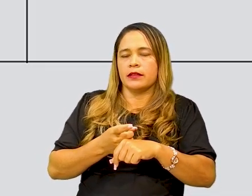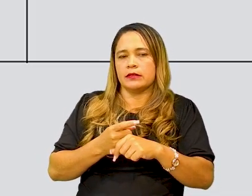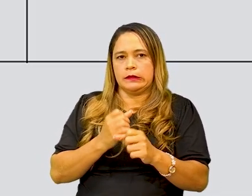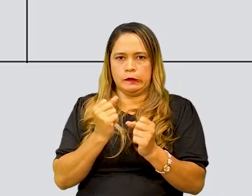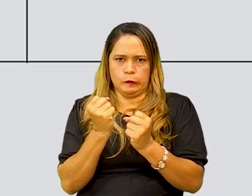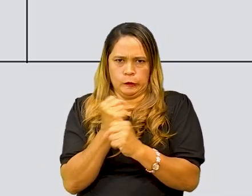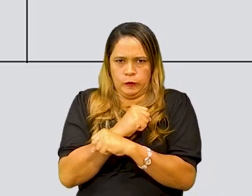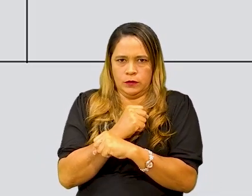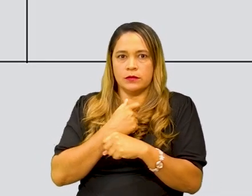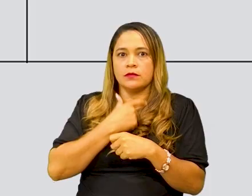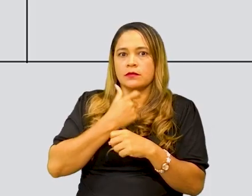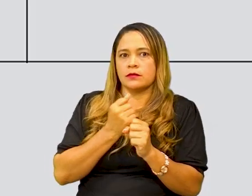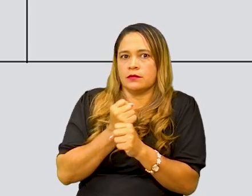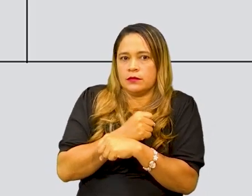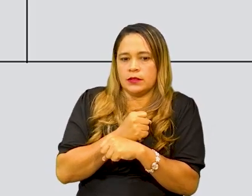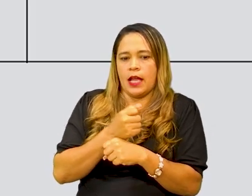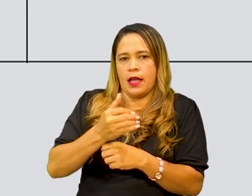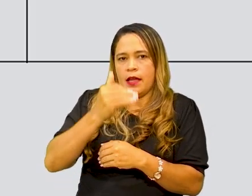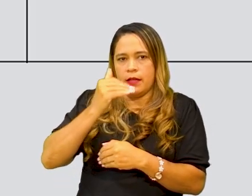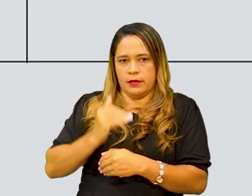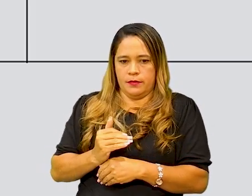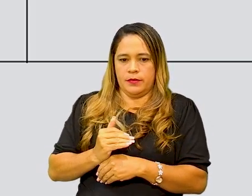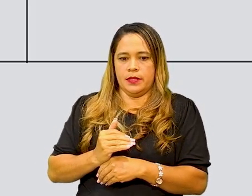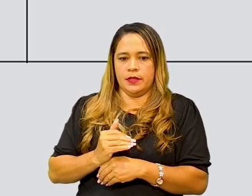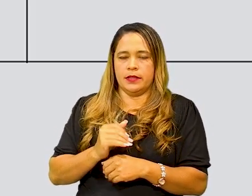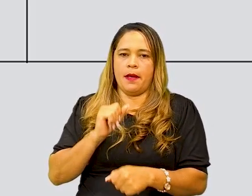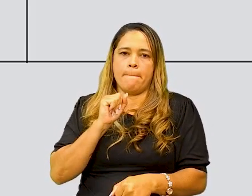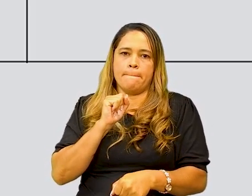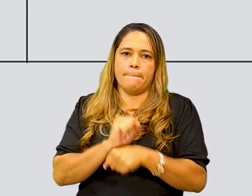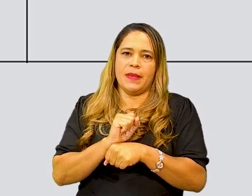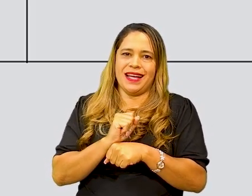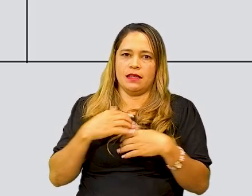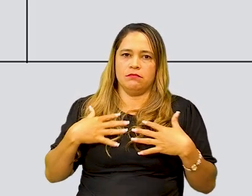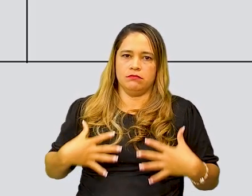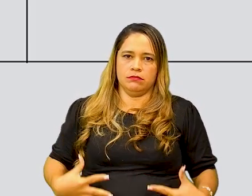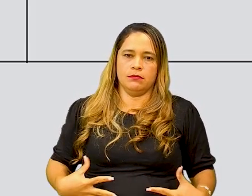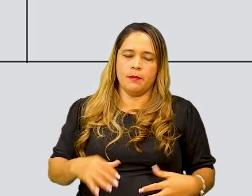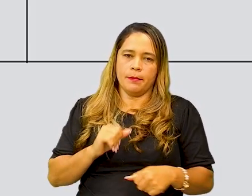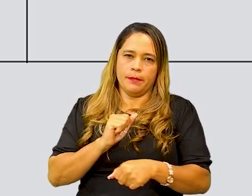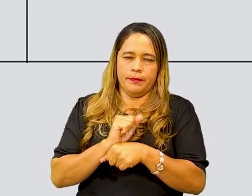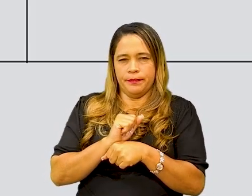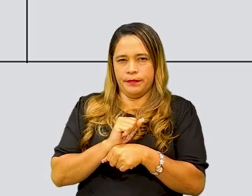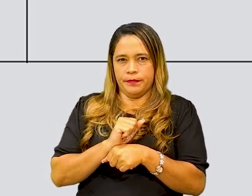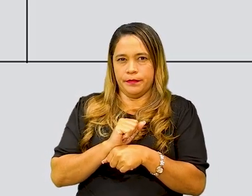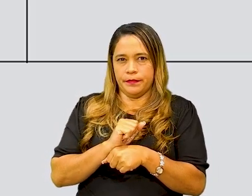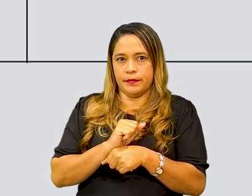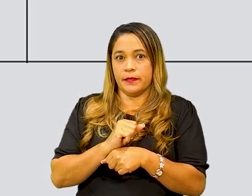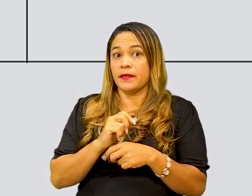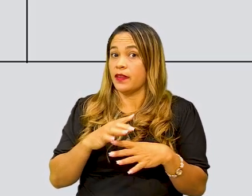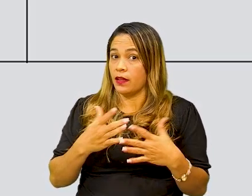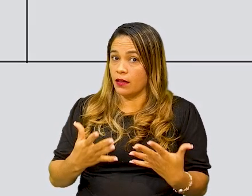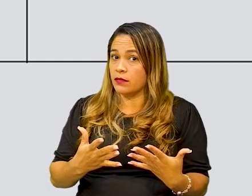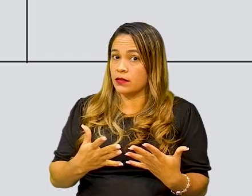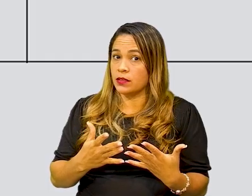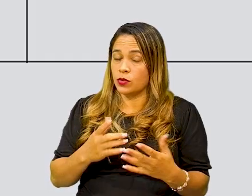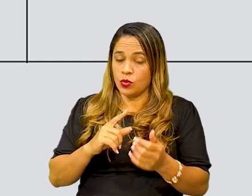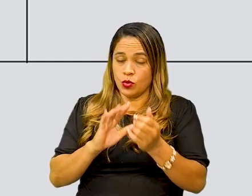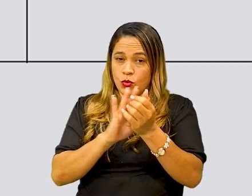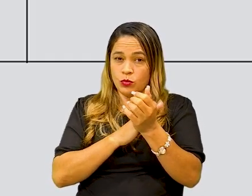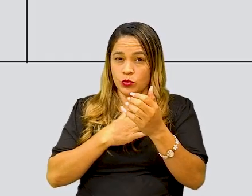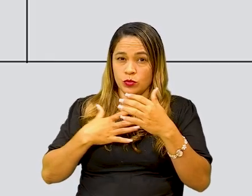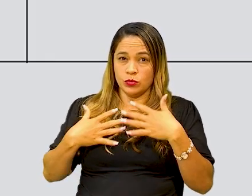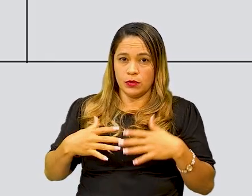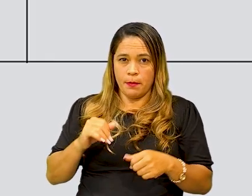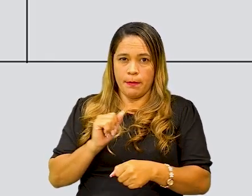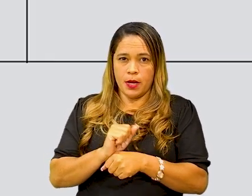contração muscular, essa bactéria causa paralisia muscular. Ou seja, o que ela vai fazendo é que os músculos comecem a